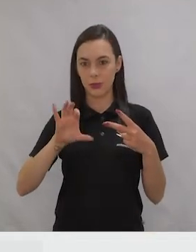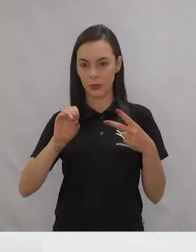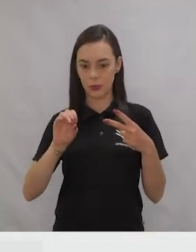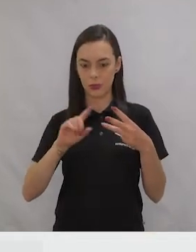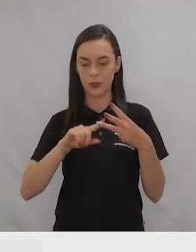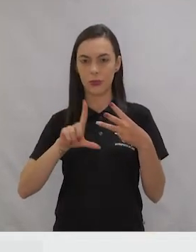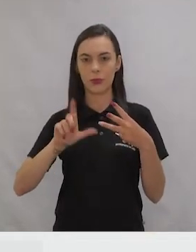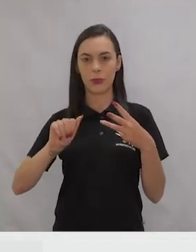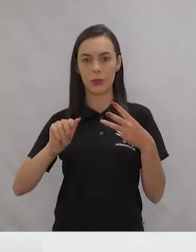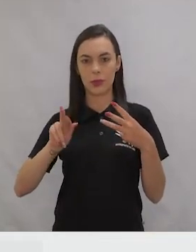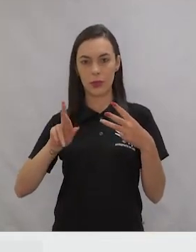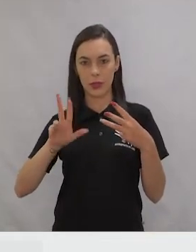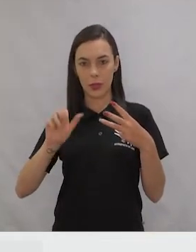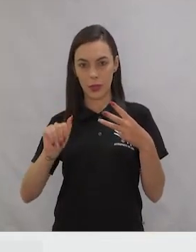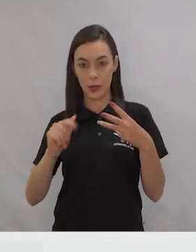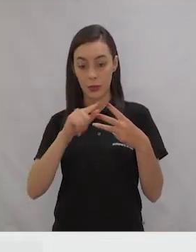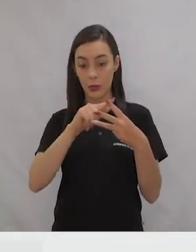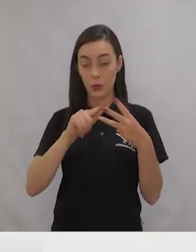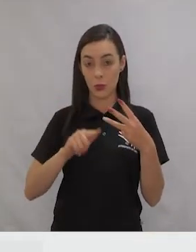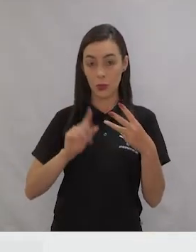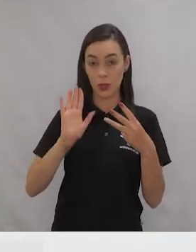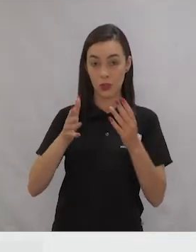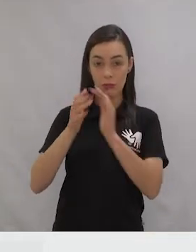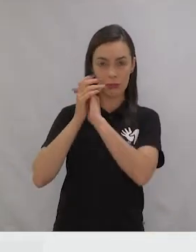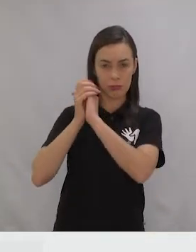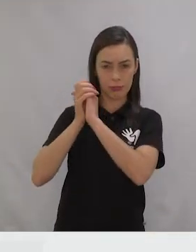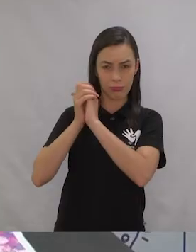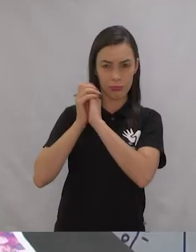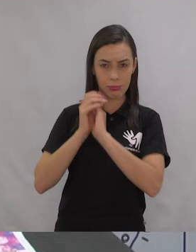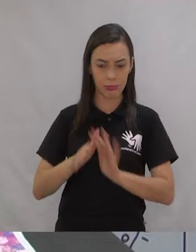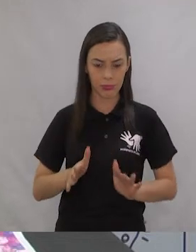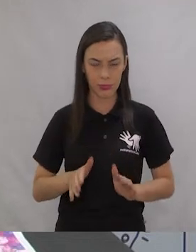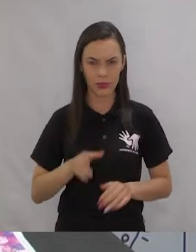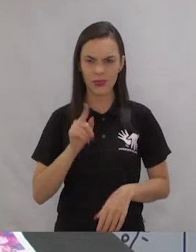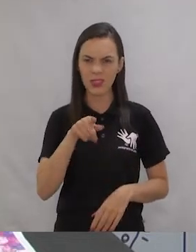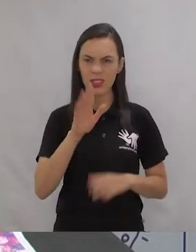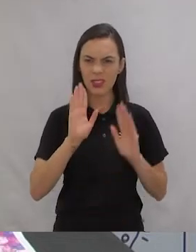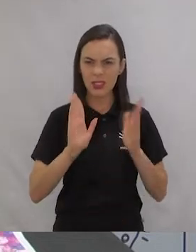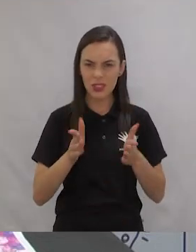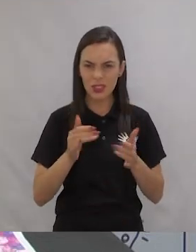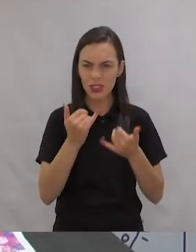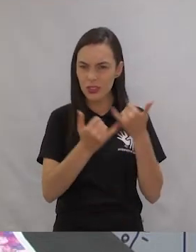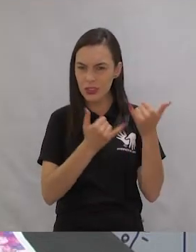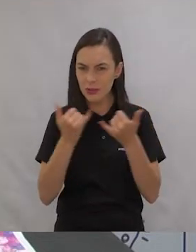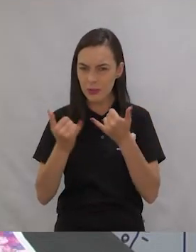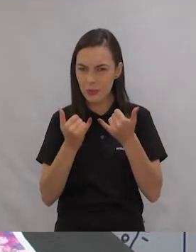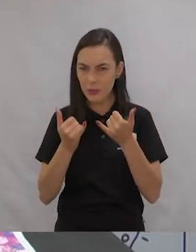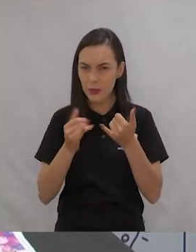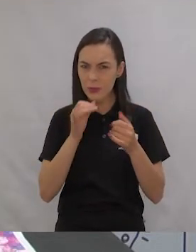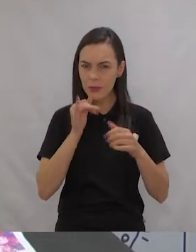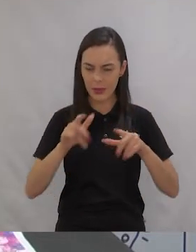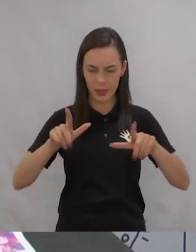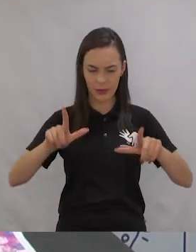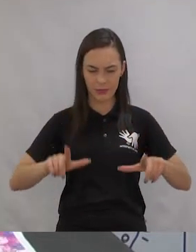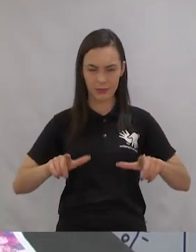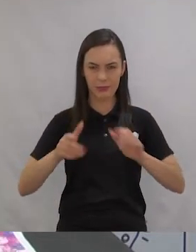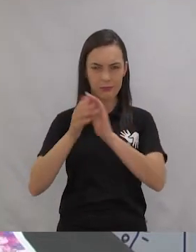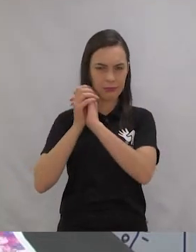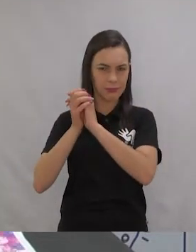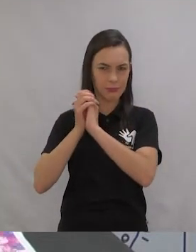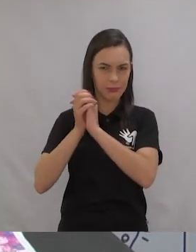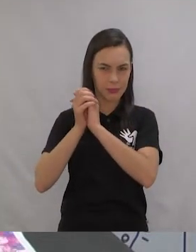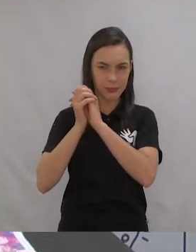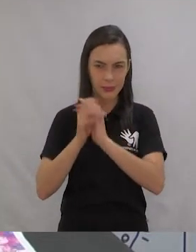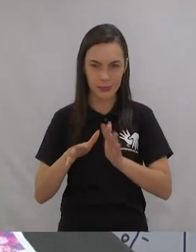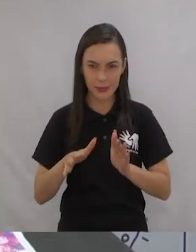estavam jogando dados. Vocês já brincaram de jogar dados? Se já brincaram com algum jogo de tabuleiro que